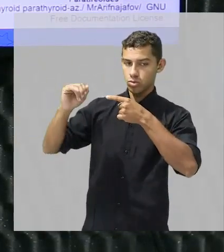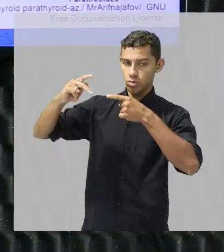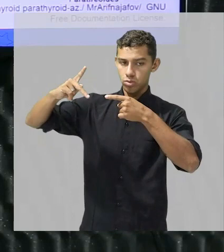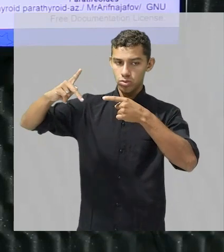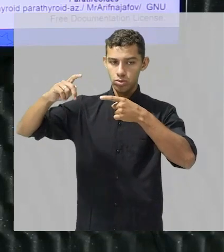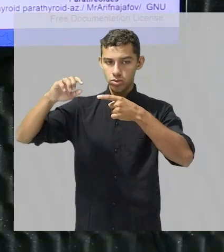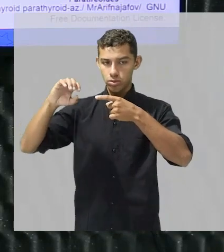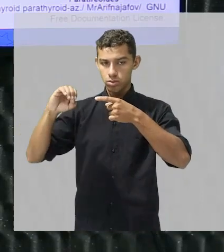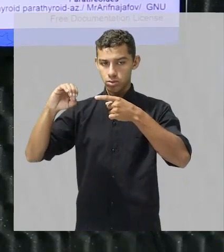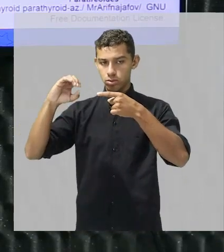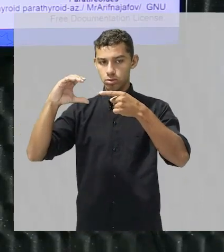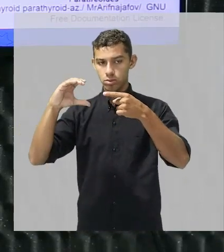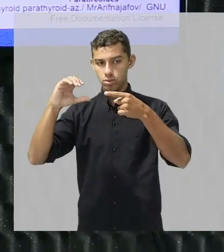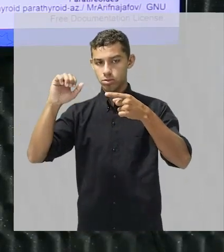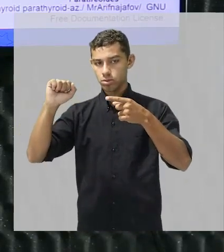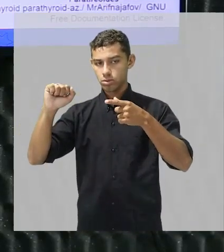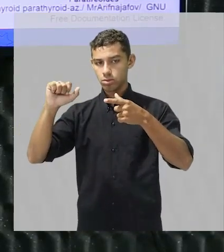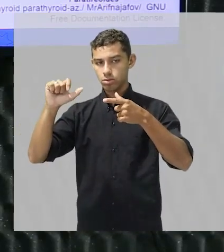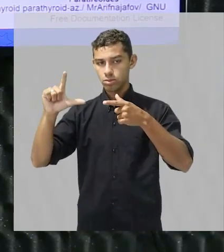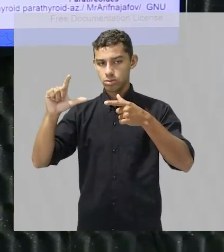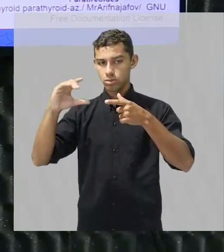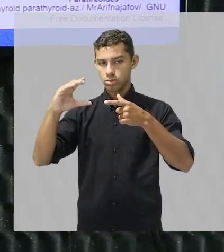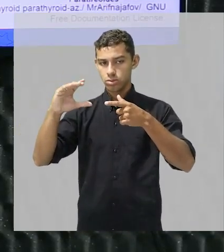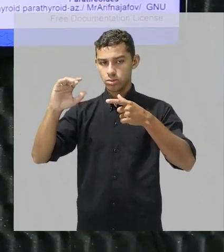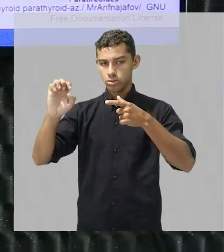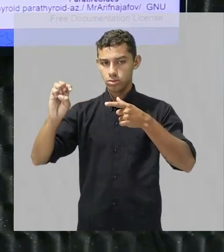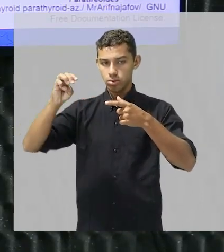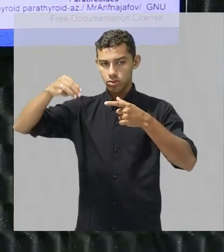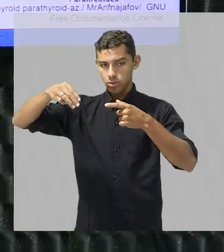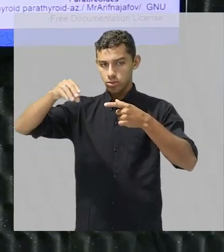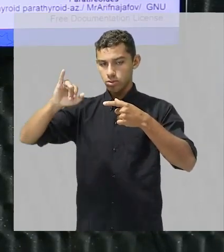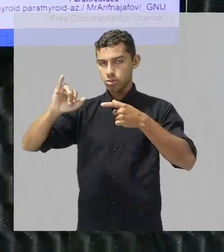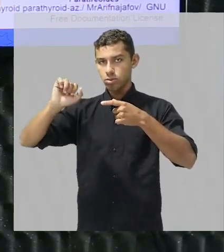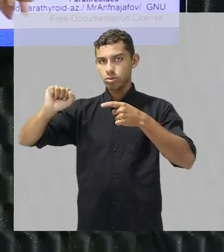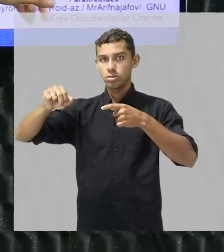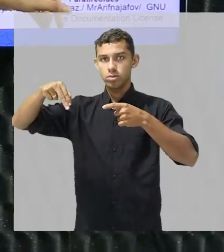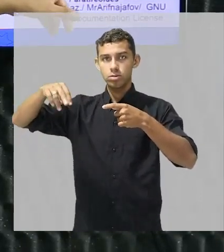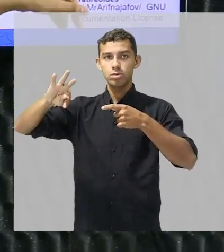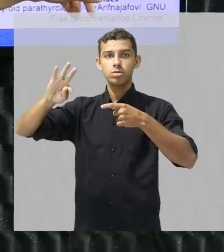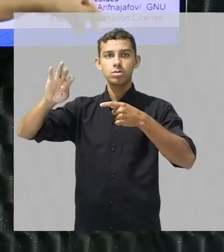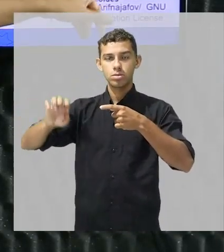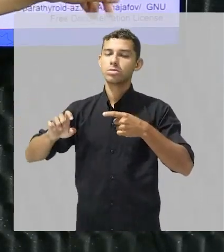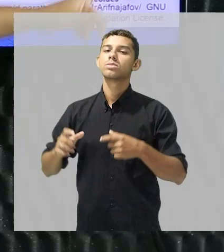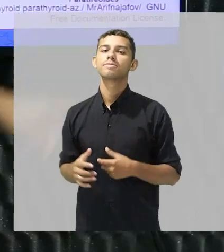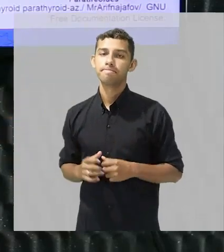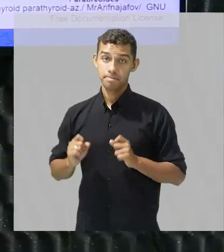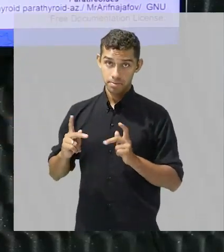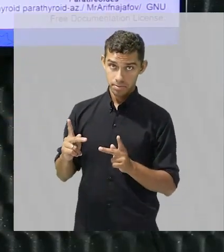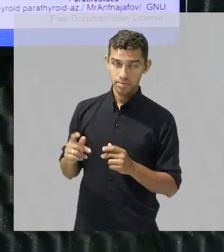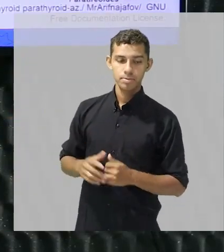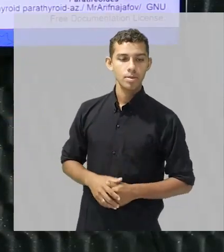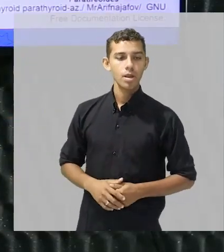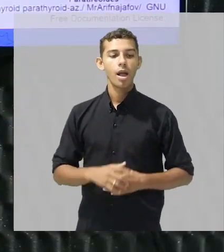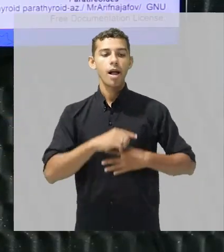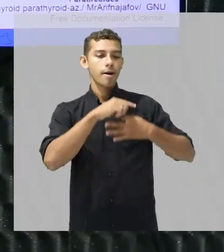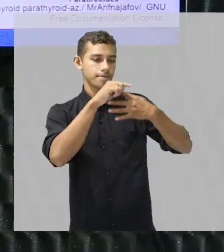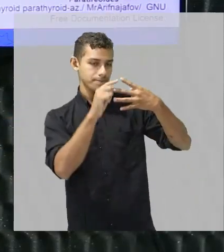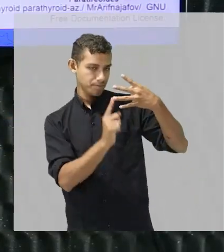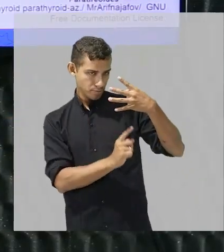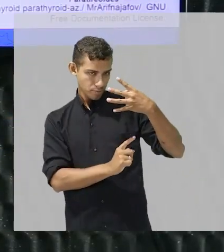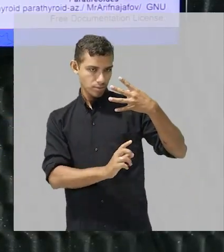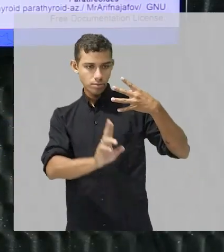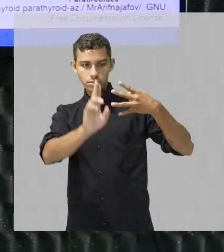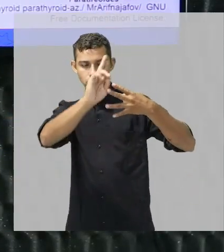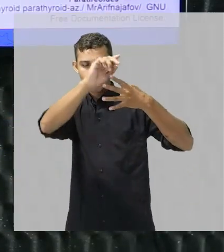de diminuir a concentração do cálcio no sangue. Agora, falando das paratireoides, né, que são essas 4 glândulas aqui, elas